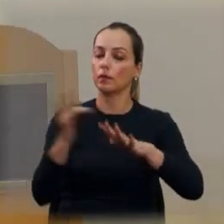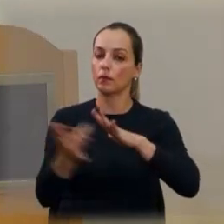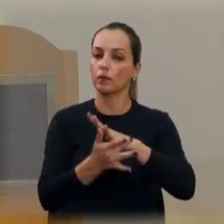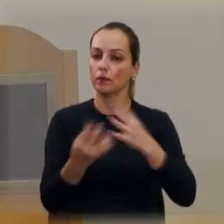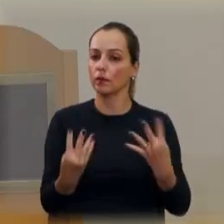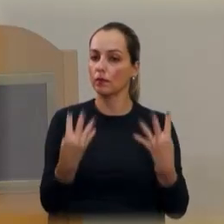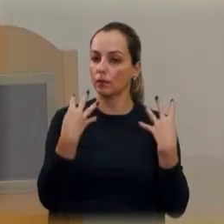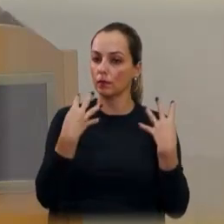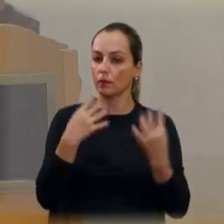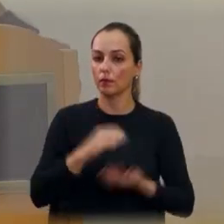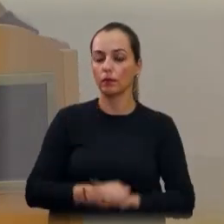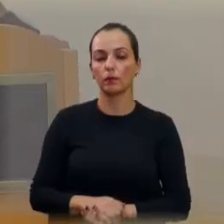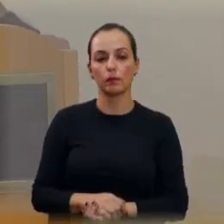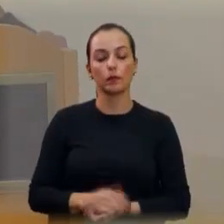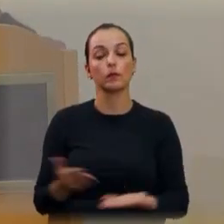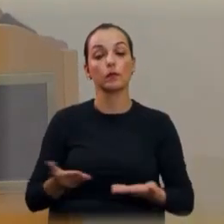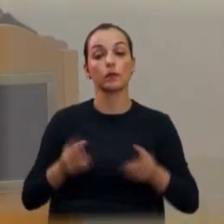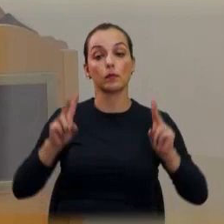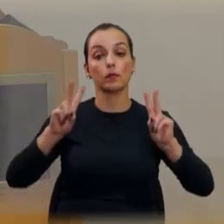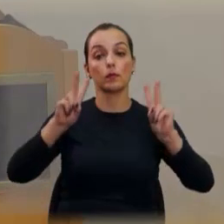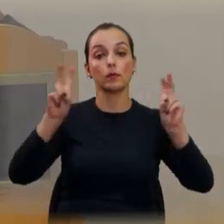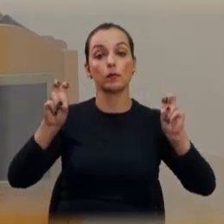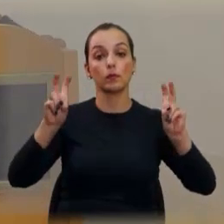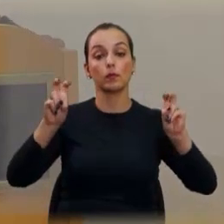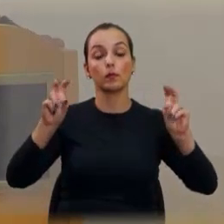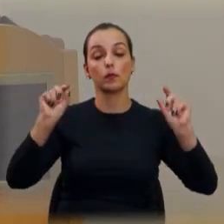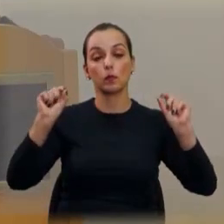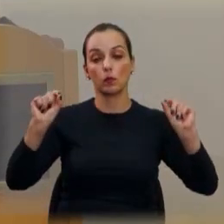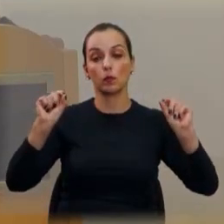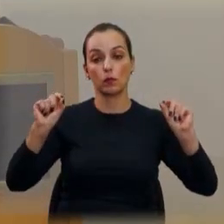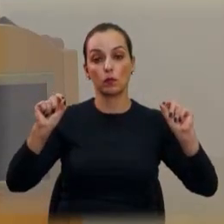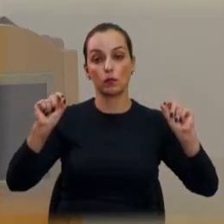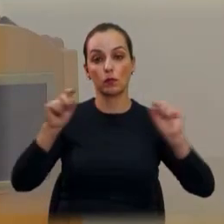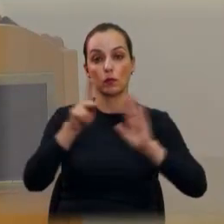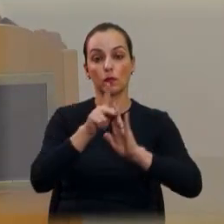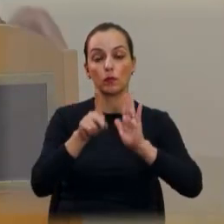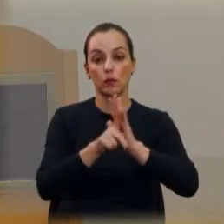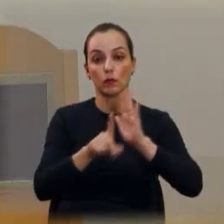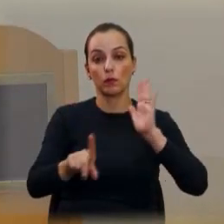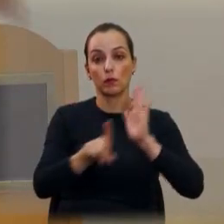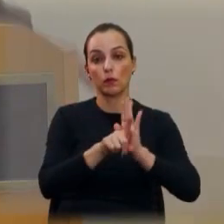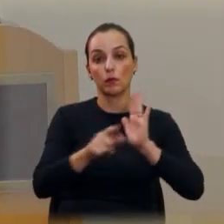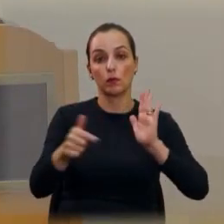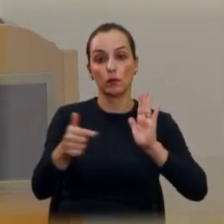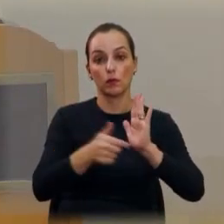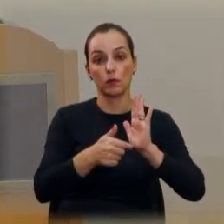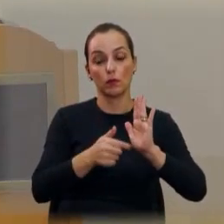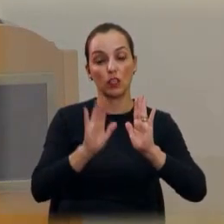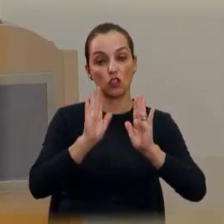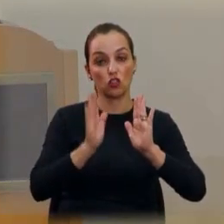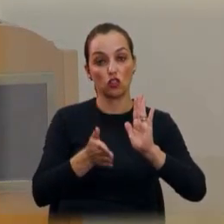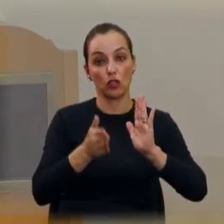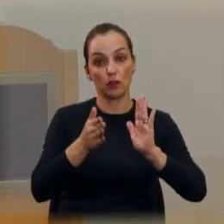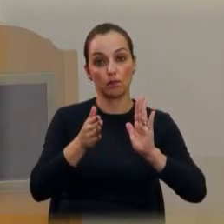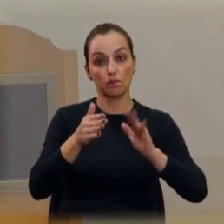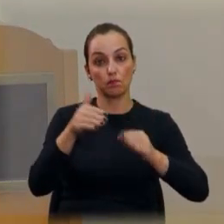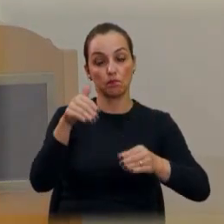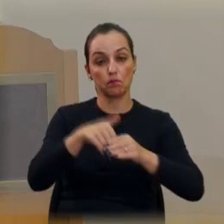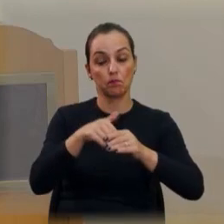sociais. Hoje eu quero falar um pouco a respeito desse projeto de lei que estará daqui a pouquinho entrando, estará em